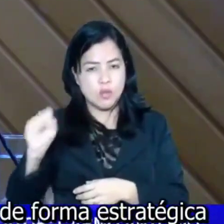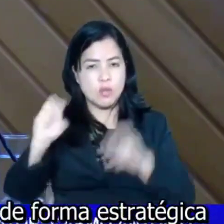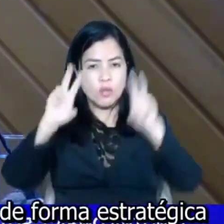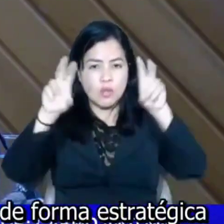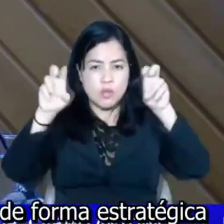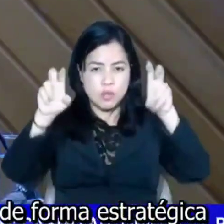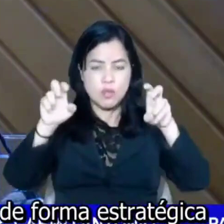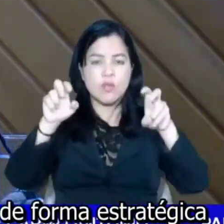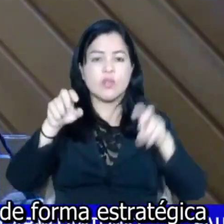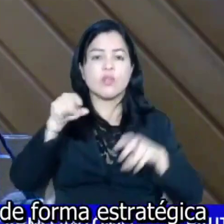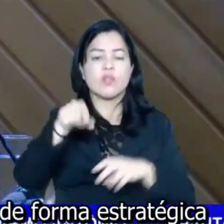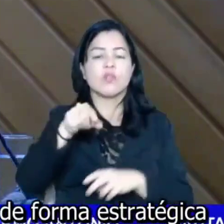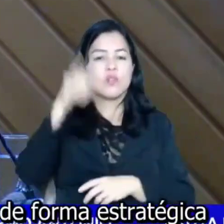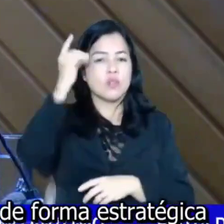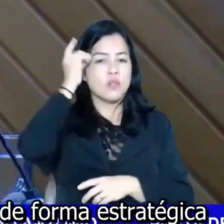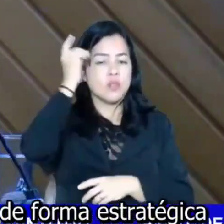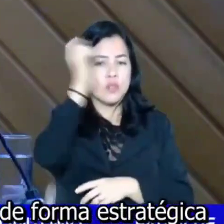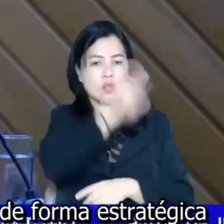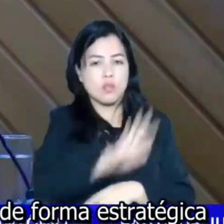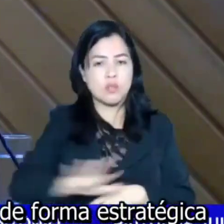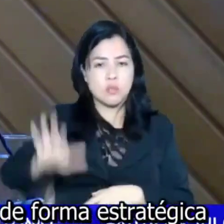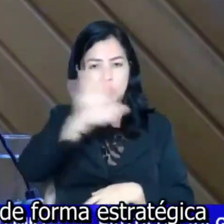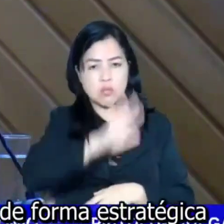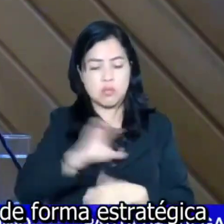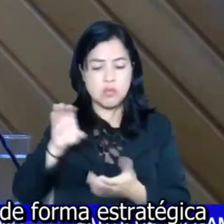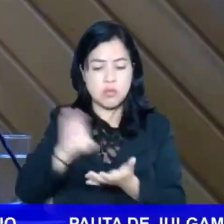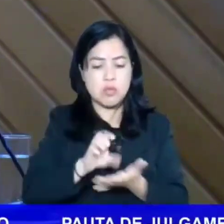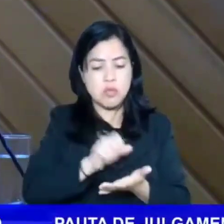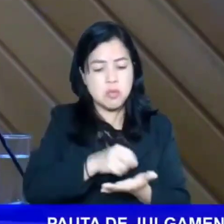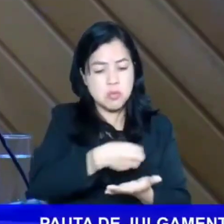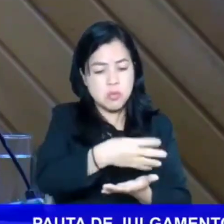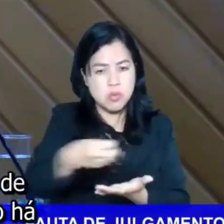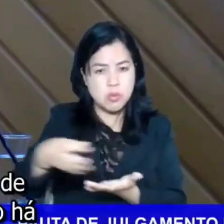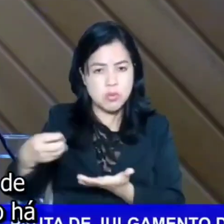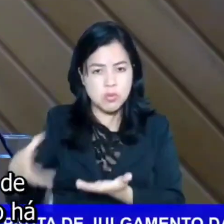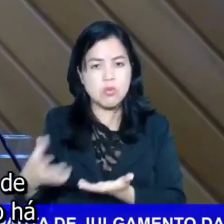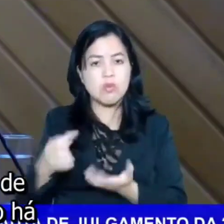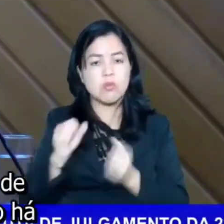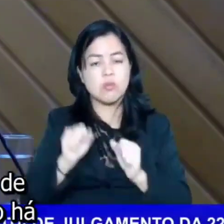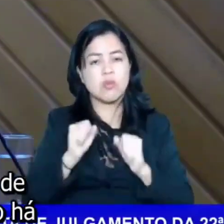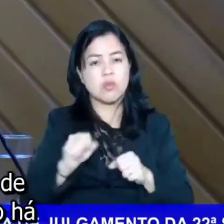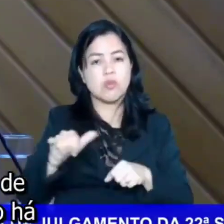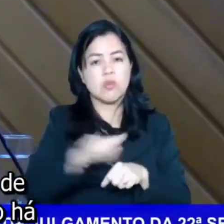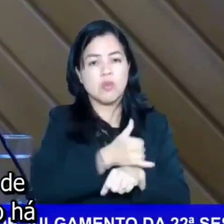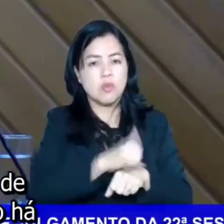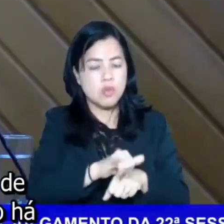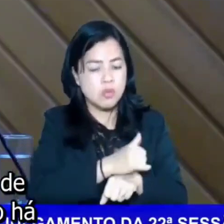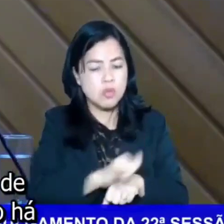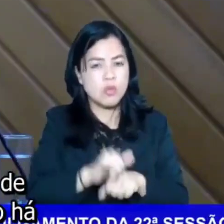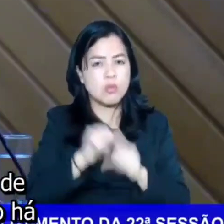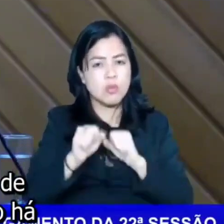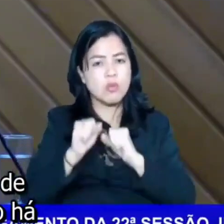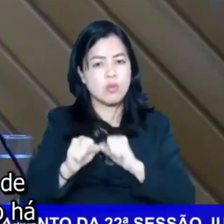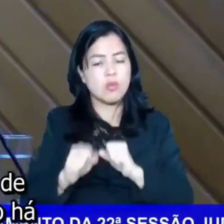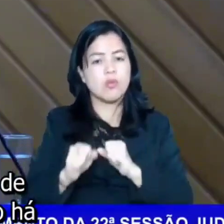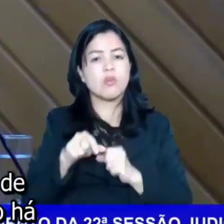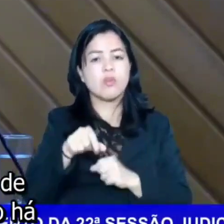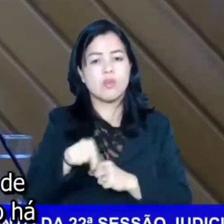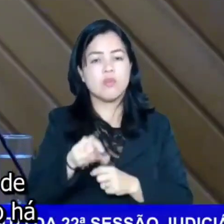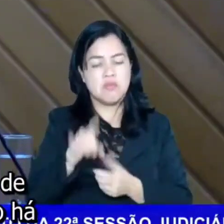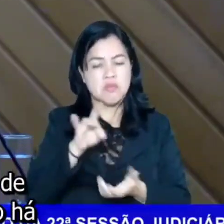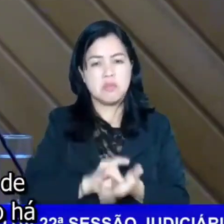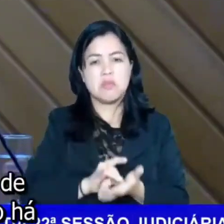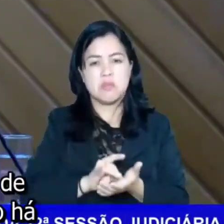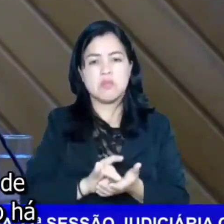o Diretório Nacional pode distribuir os recursos de forma estratégica. Então, essa distribuição, ela de